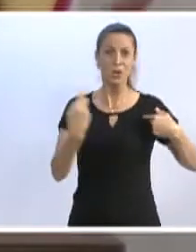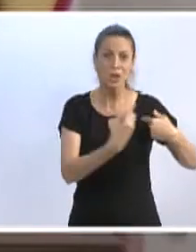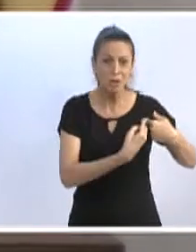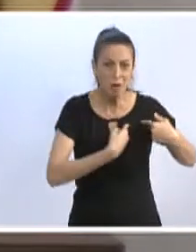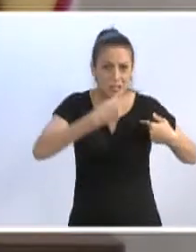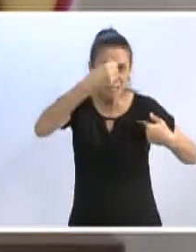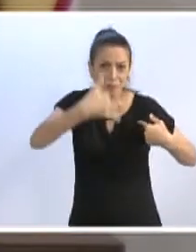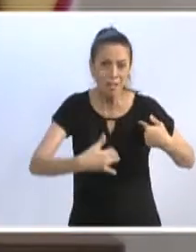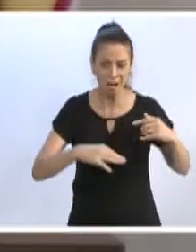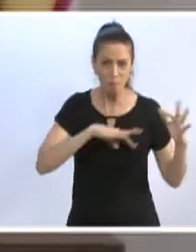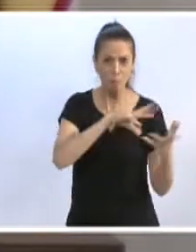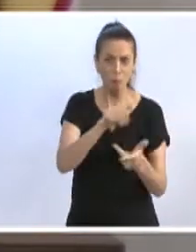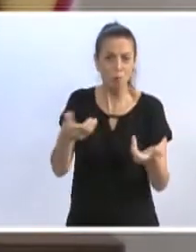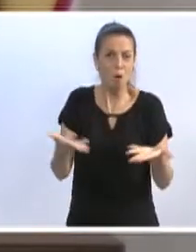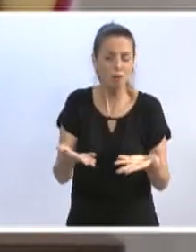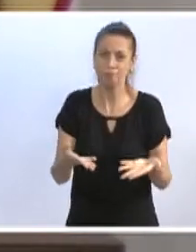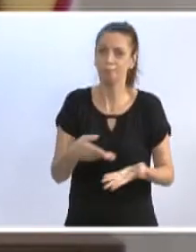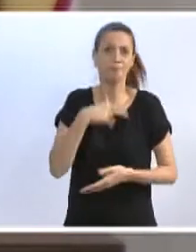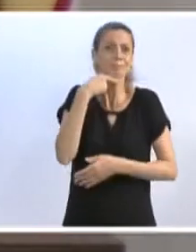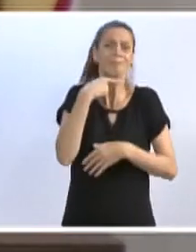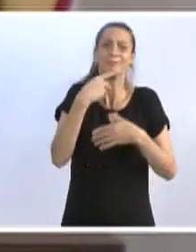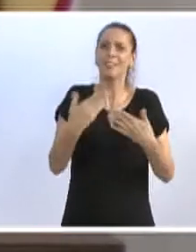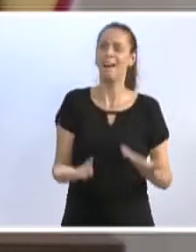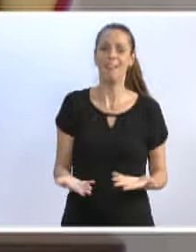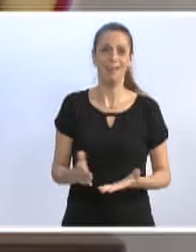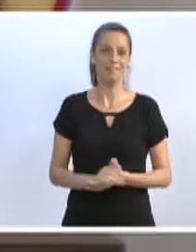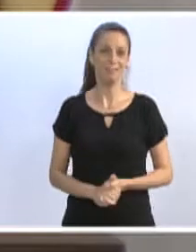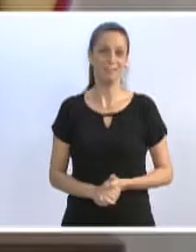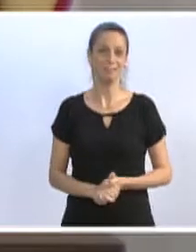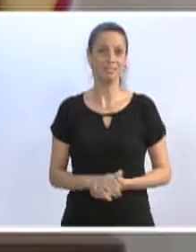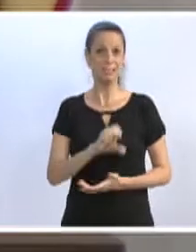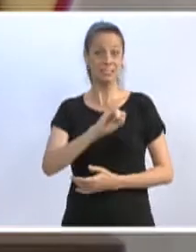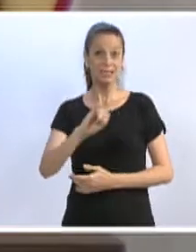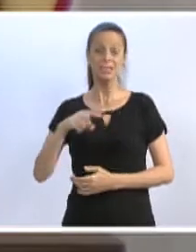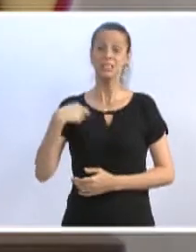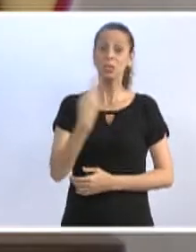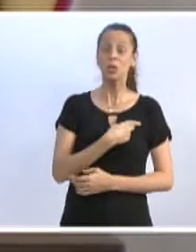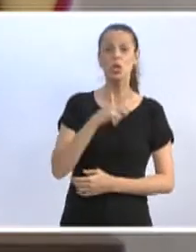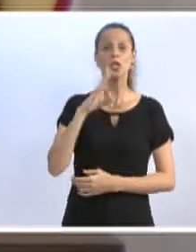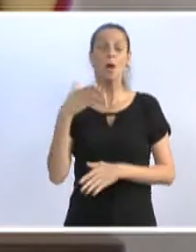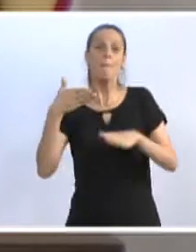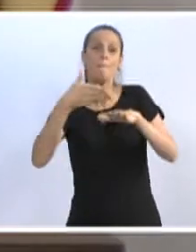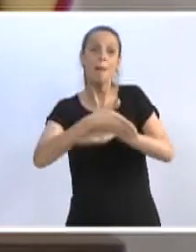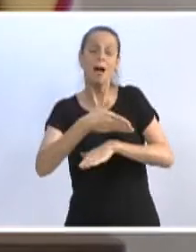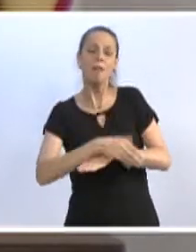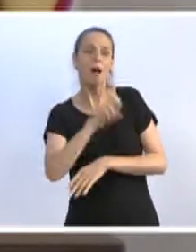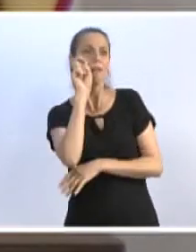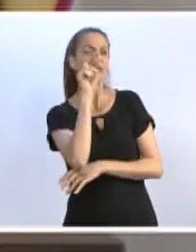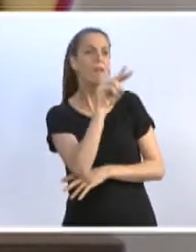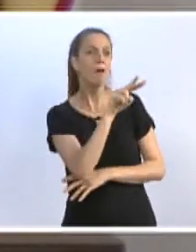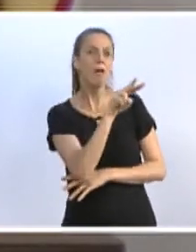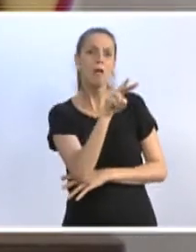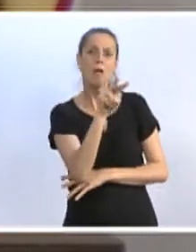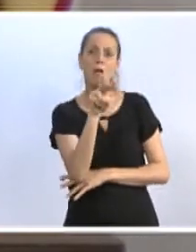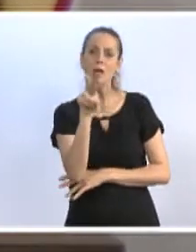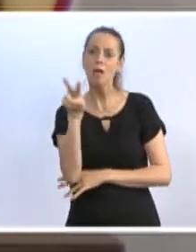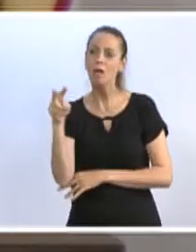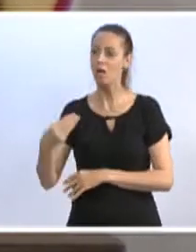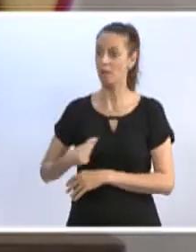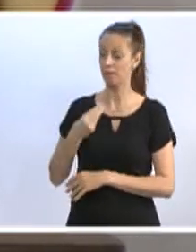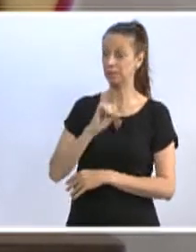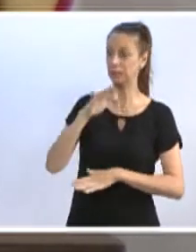definir o que é o mundo de hoje? Se somos meros espectadores, estamos alienados da realidade. Se